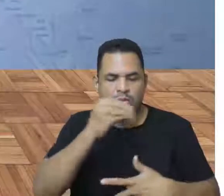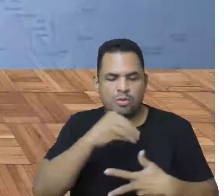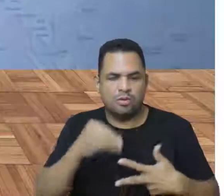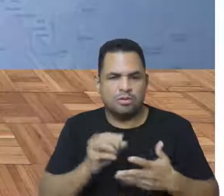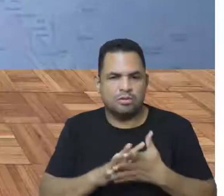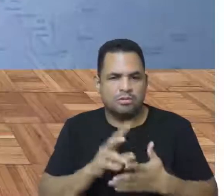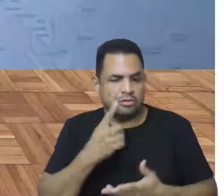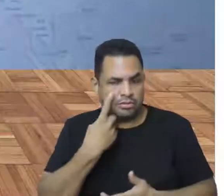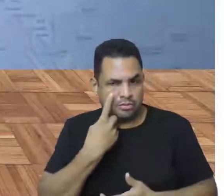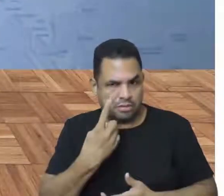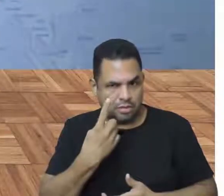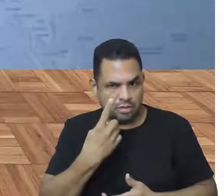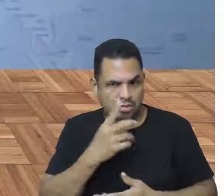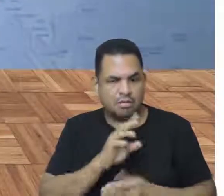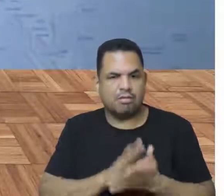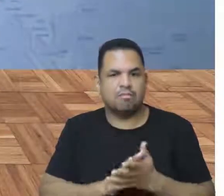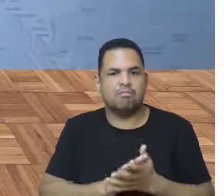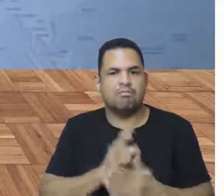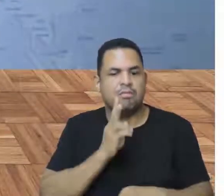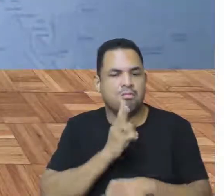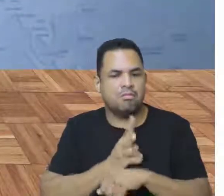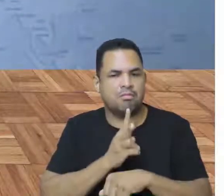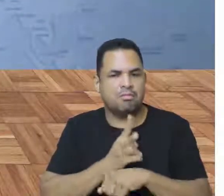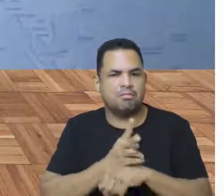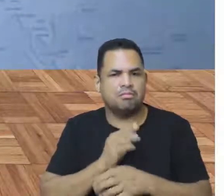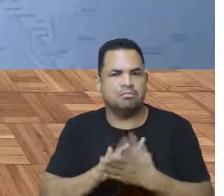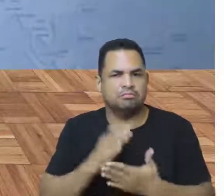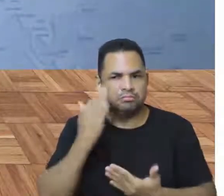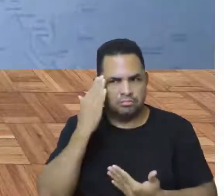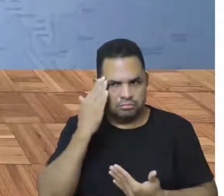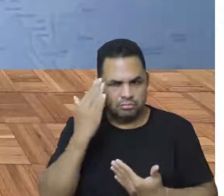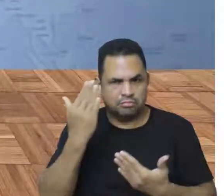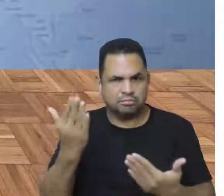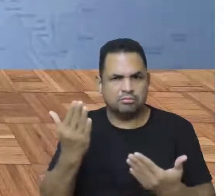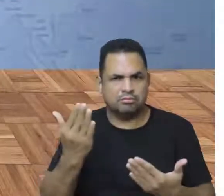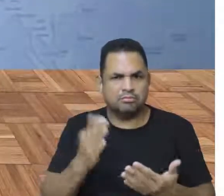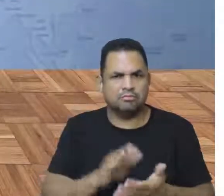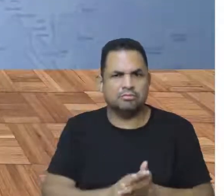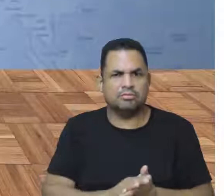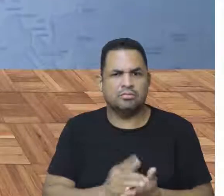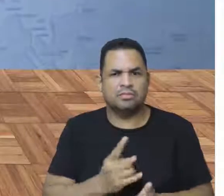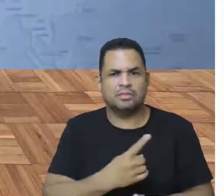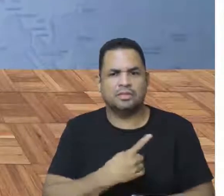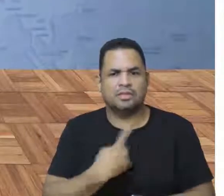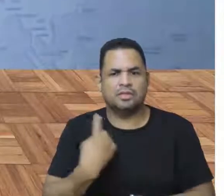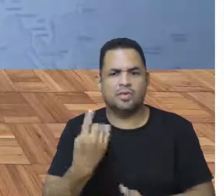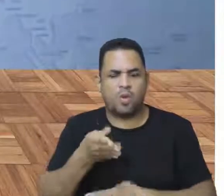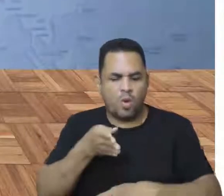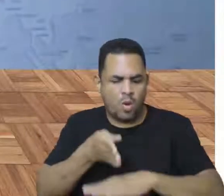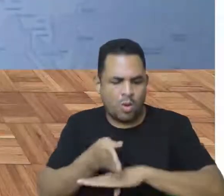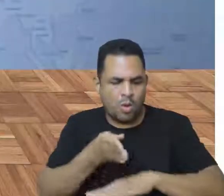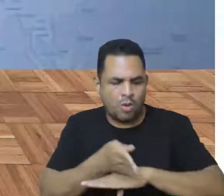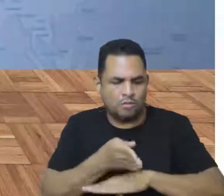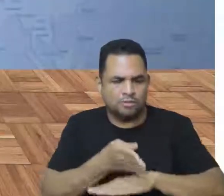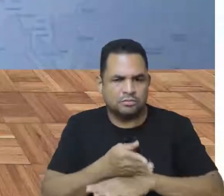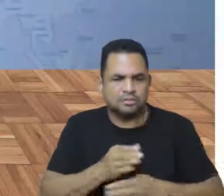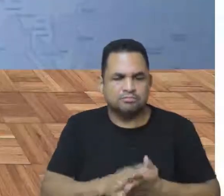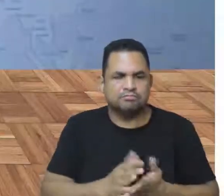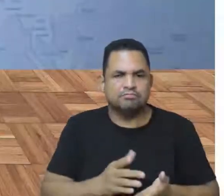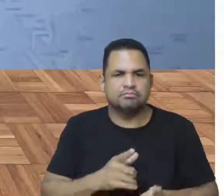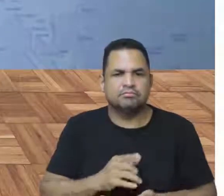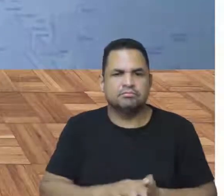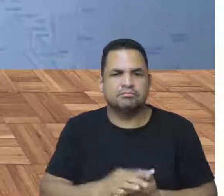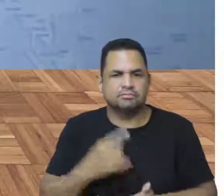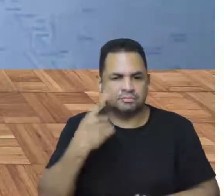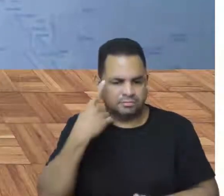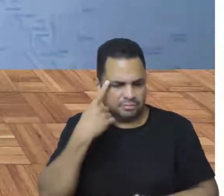umas aulas também aí. Tá? Eu agradeço a vocês por a nossa participação maciça. Vocês acham que